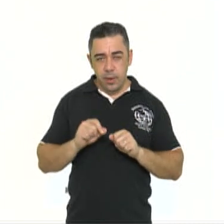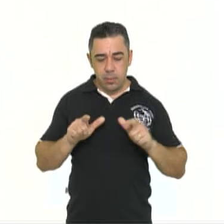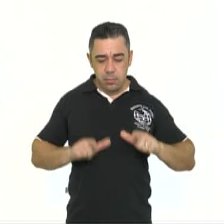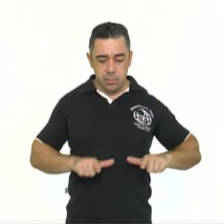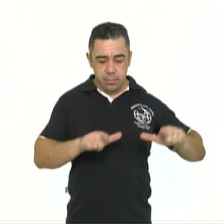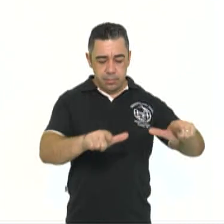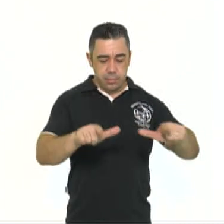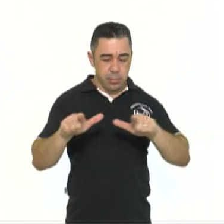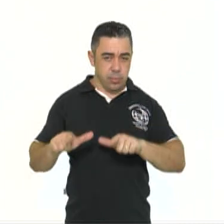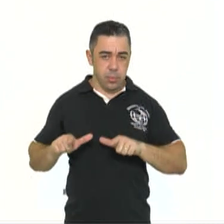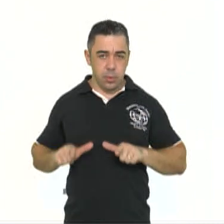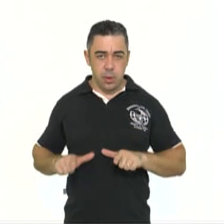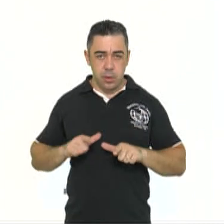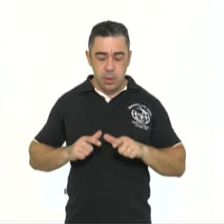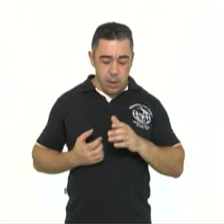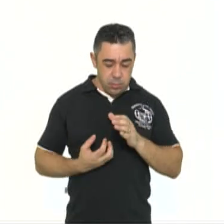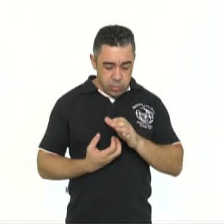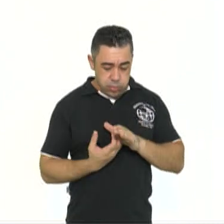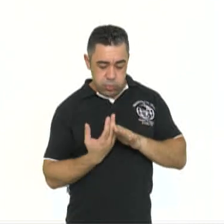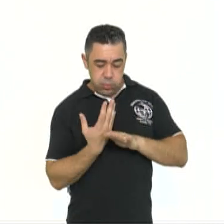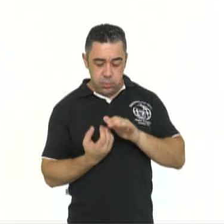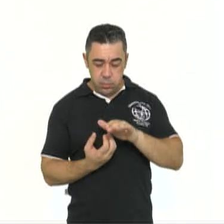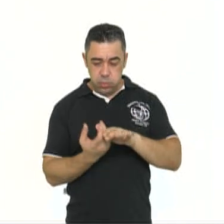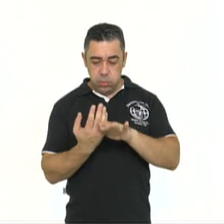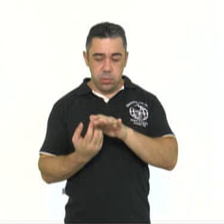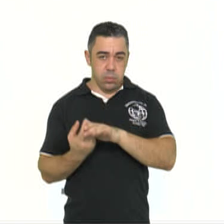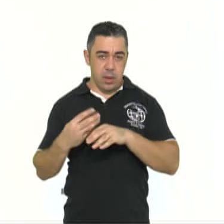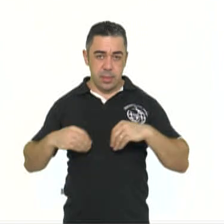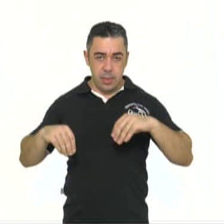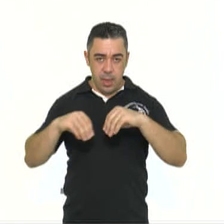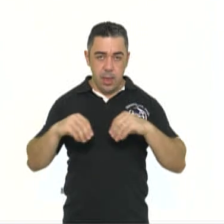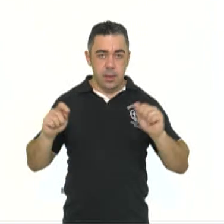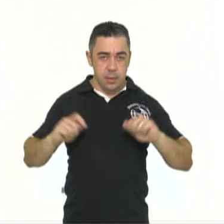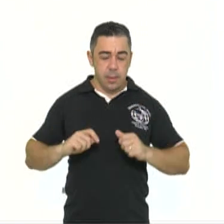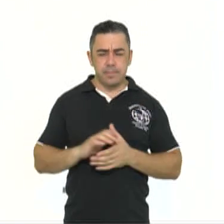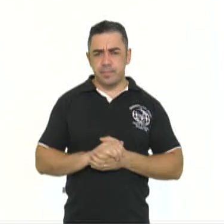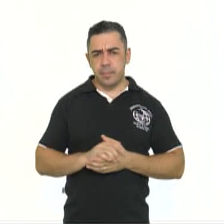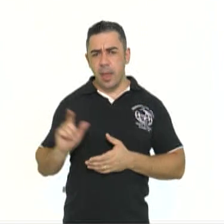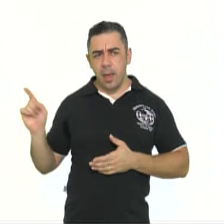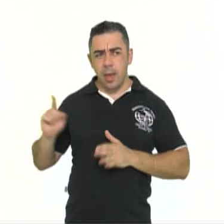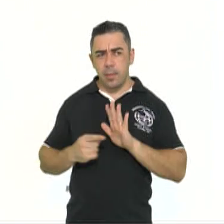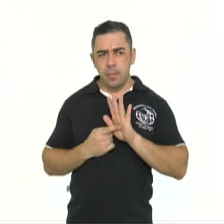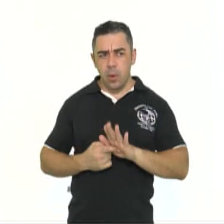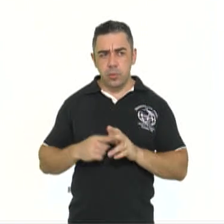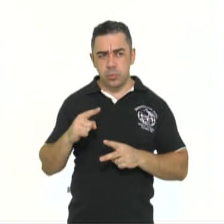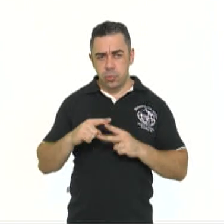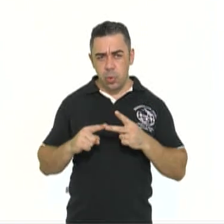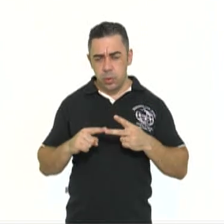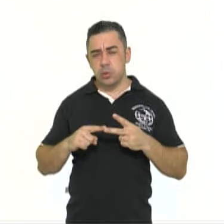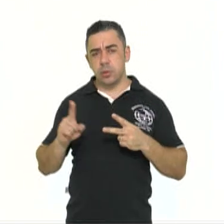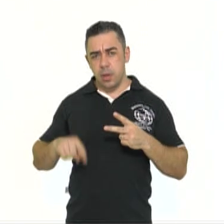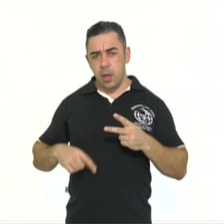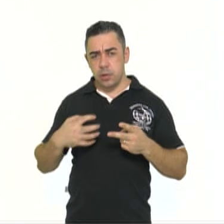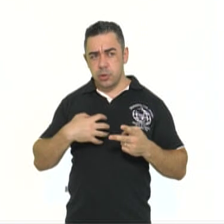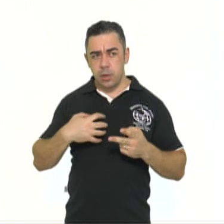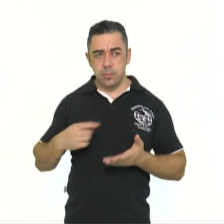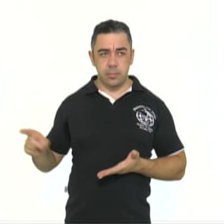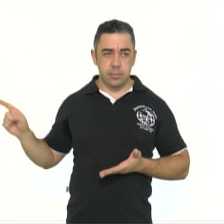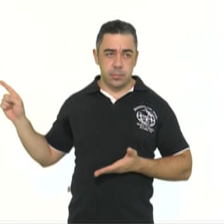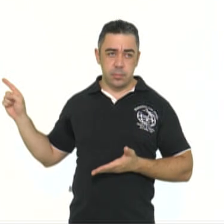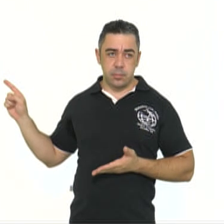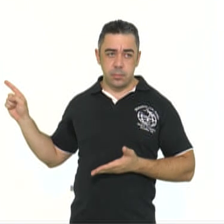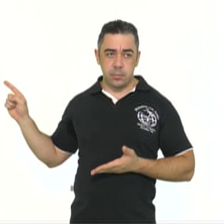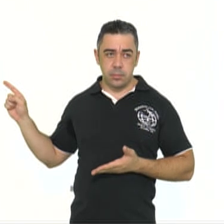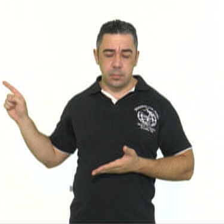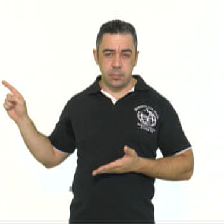de concreto com áreas vazadas, preenchidas com solo gramado. As figuras representam essas duas formas de piso feitos de concreto.